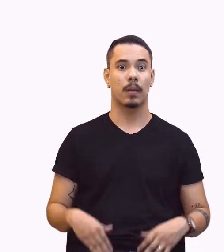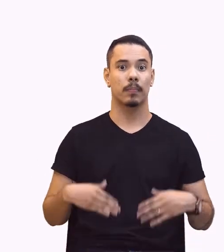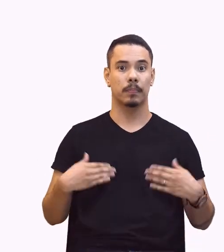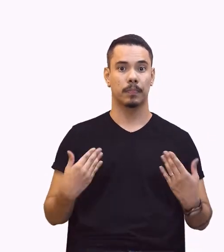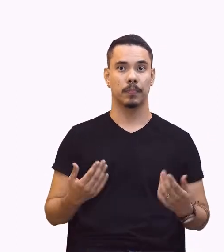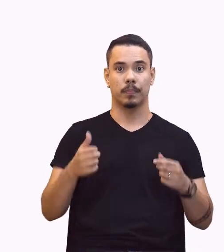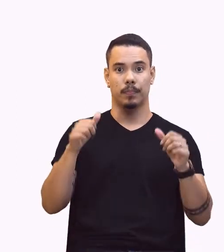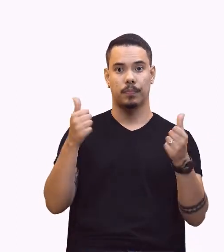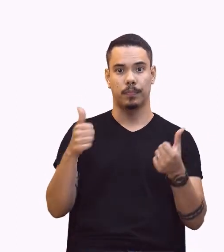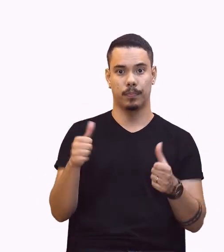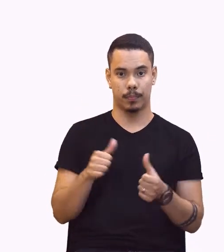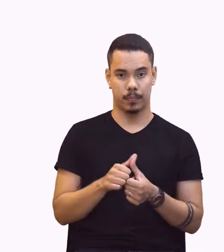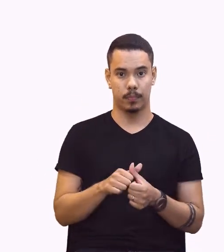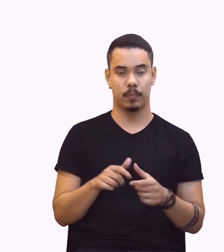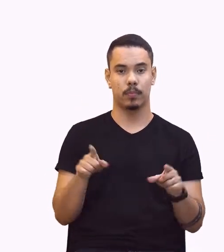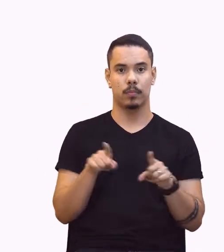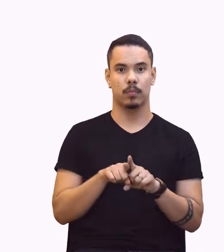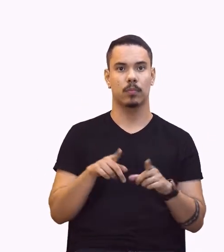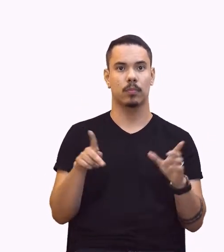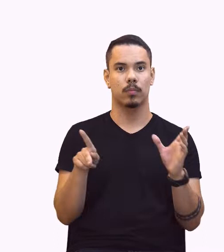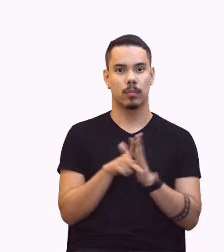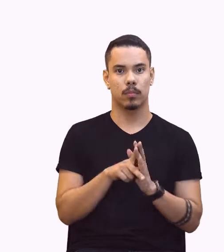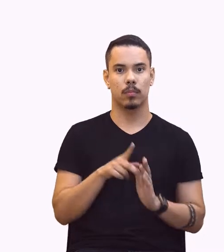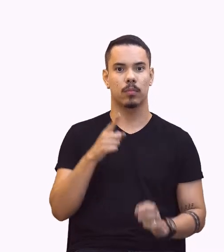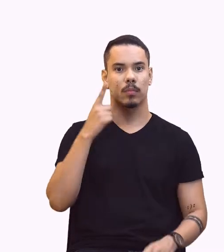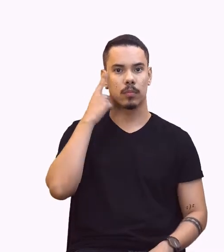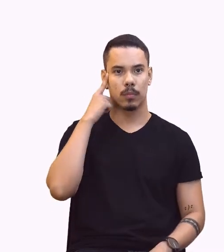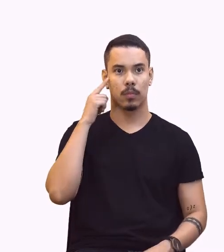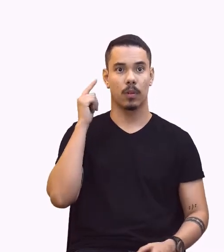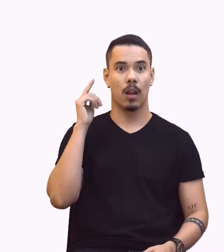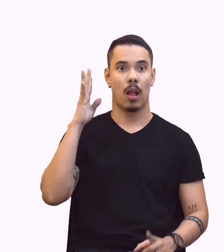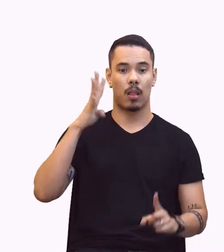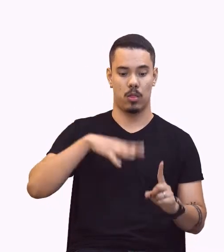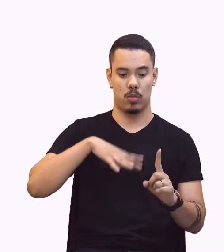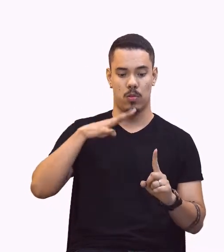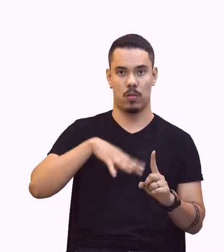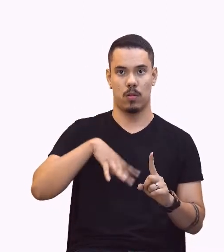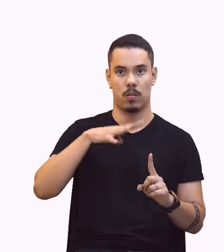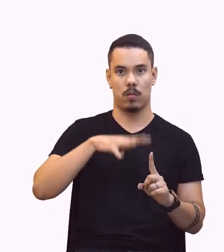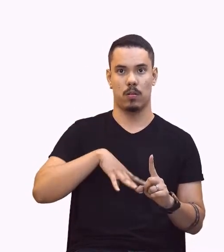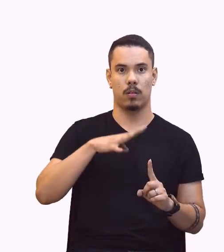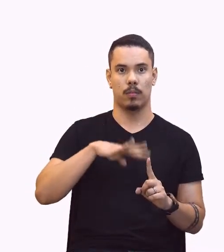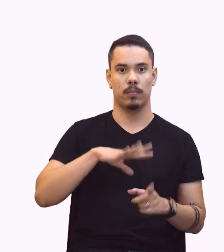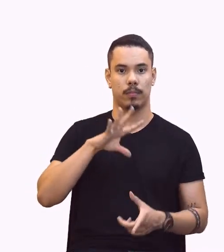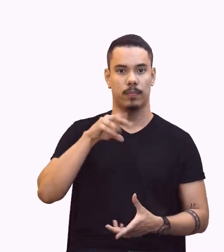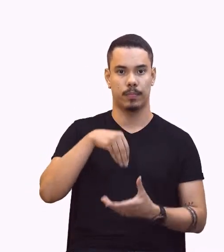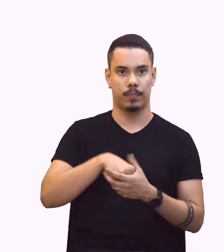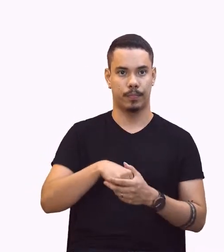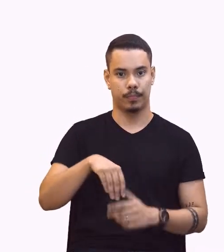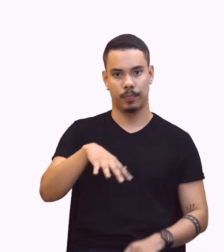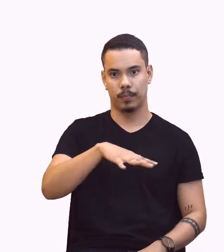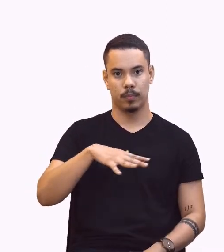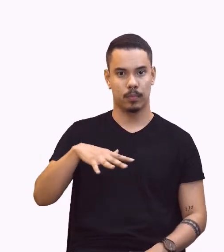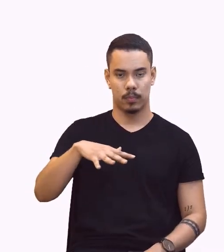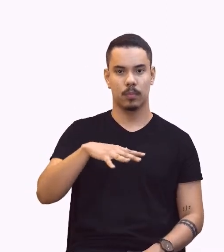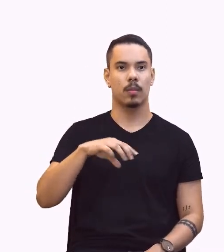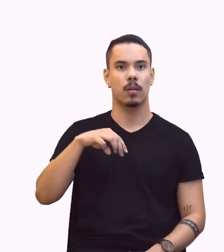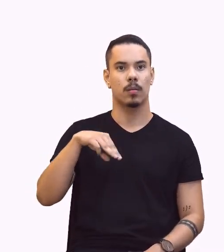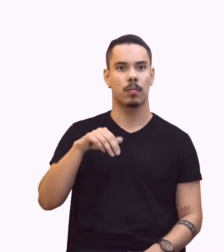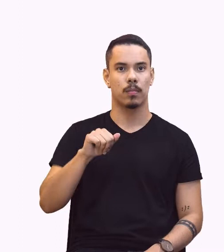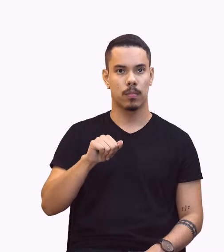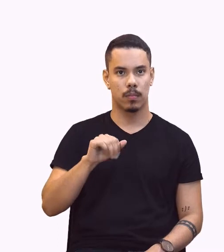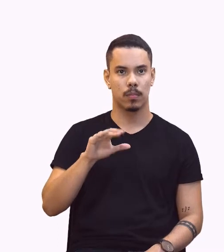orientais eram também adorados em toda a região da Macedônia. Os deuses do Oriente